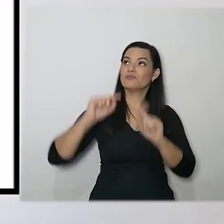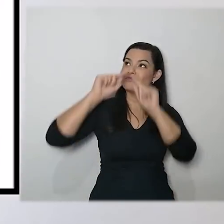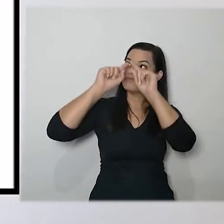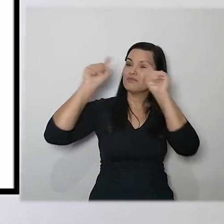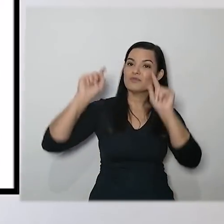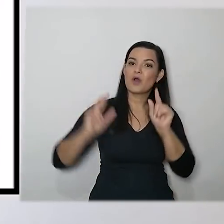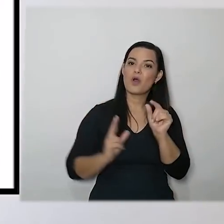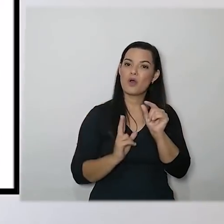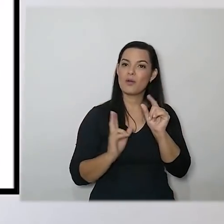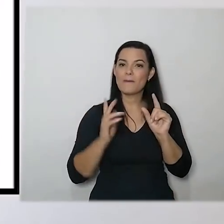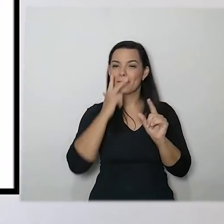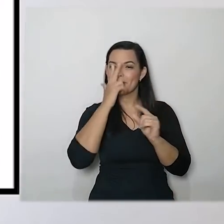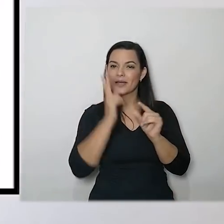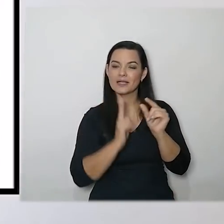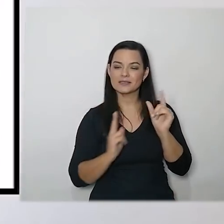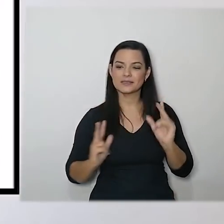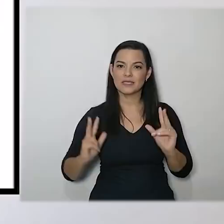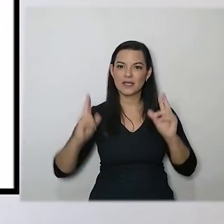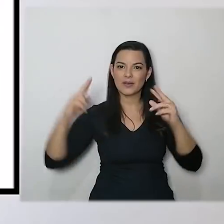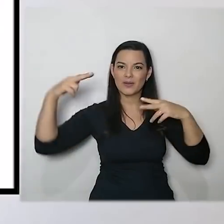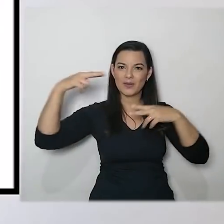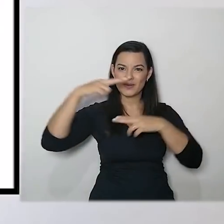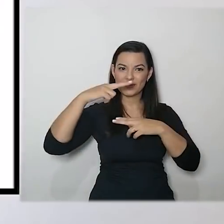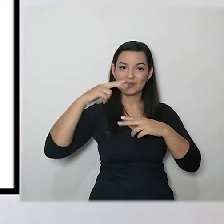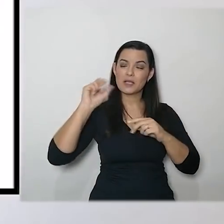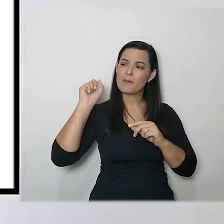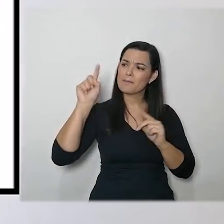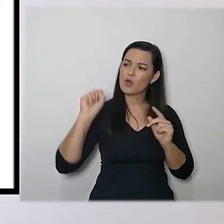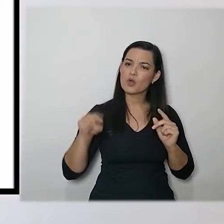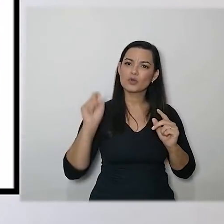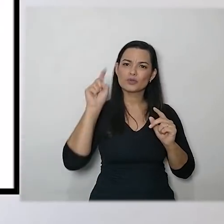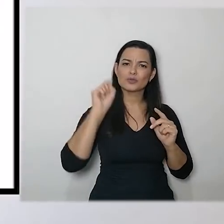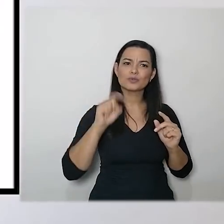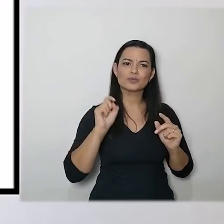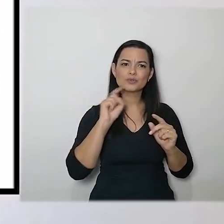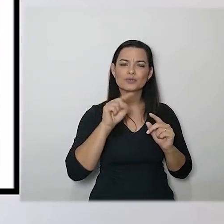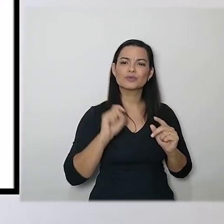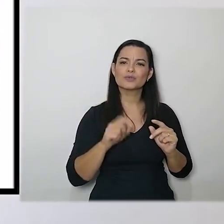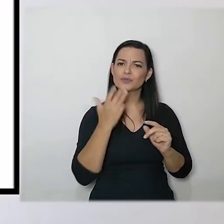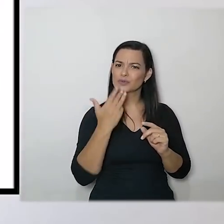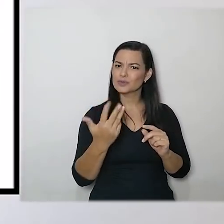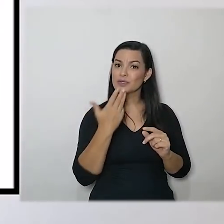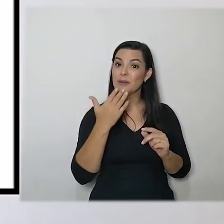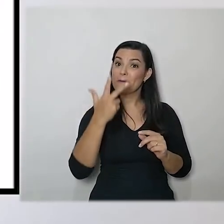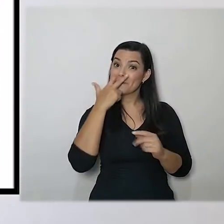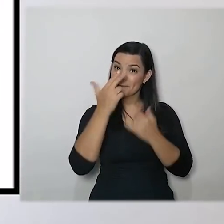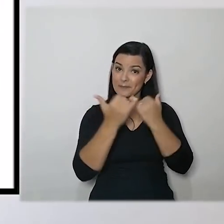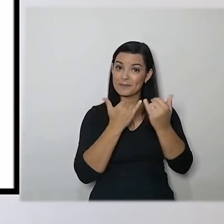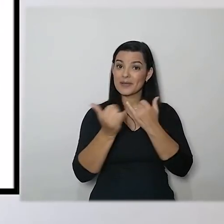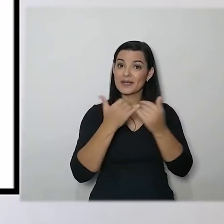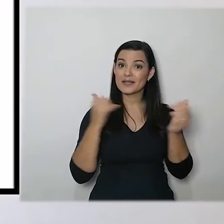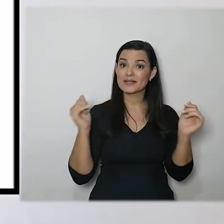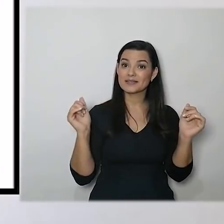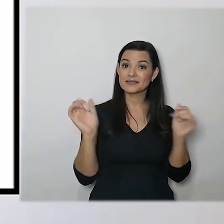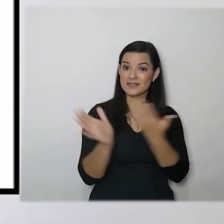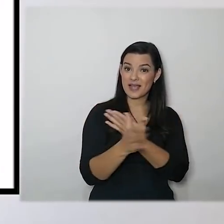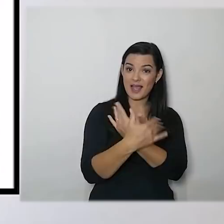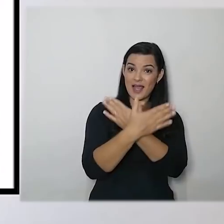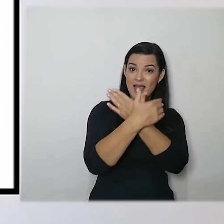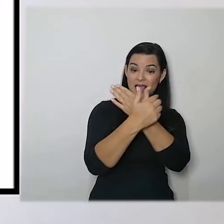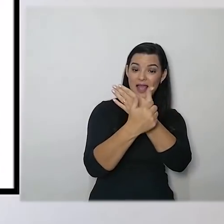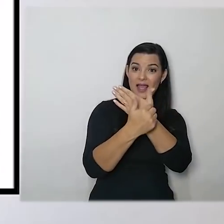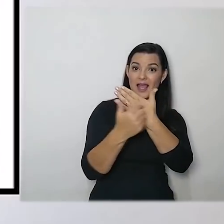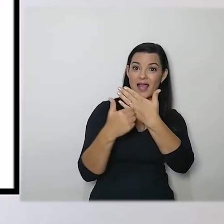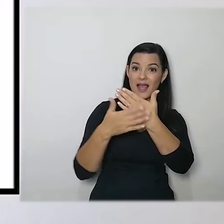Esses pontos coloridos lembram asas de borboletas? Sim, são asas de